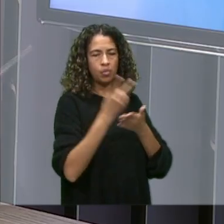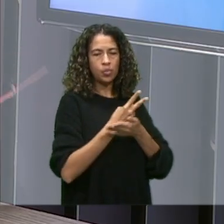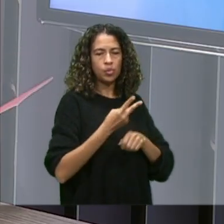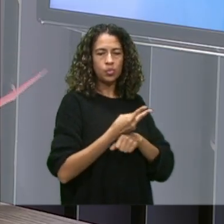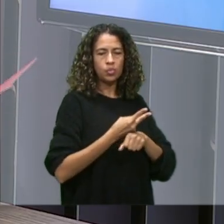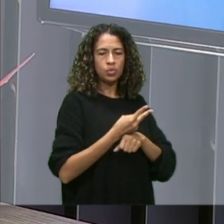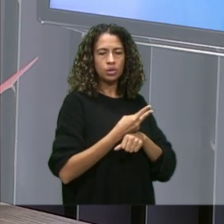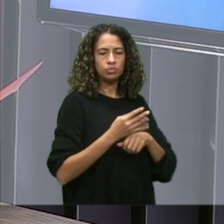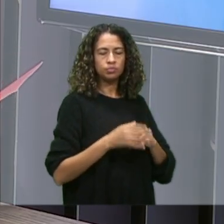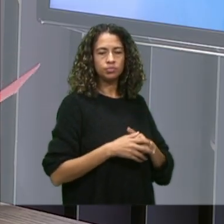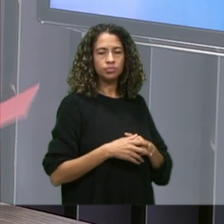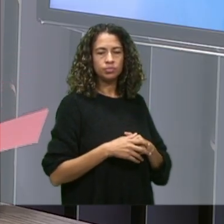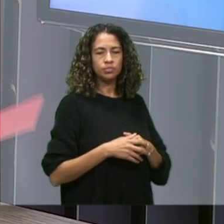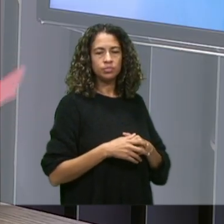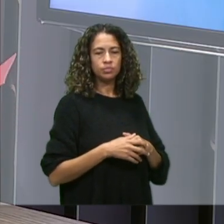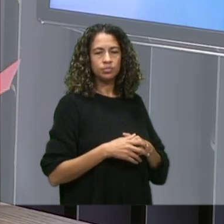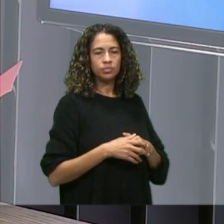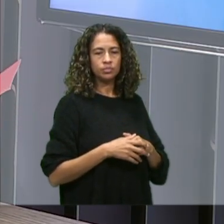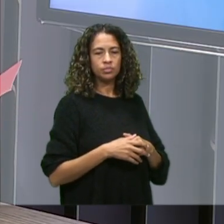Copa?